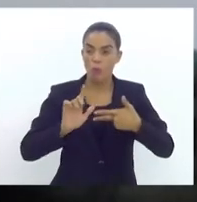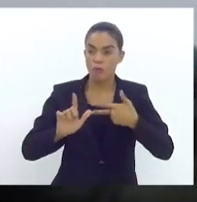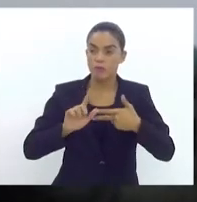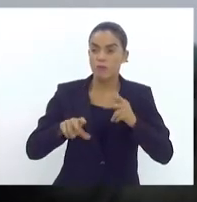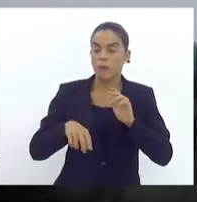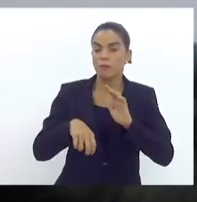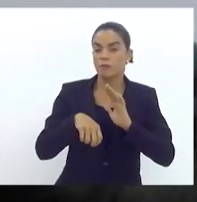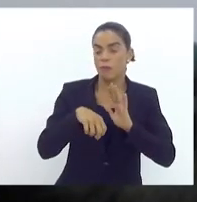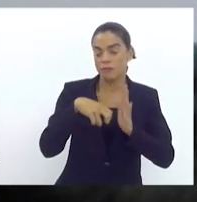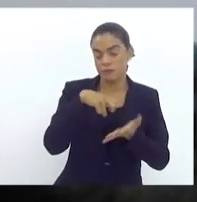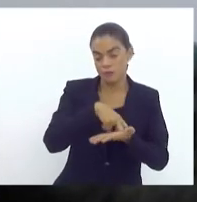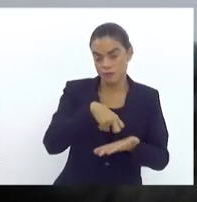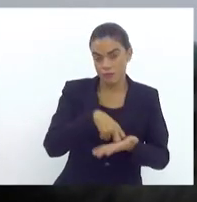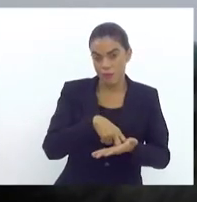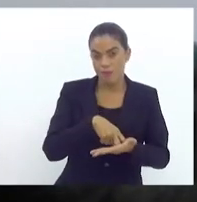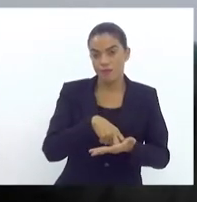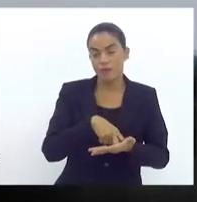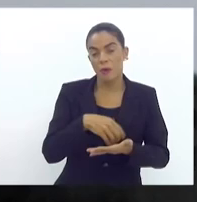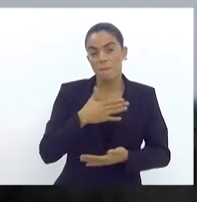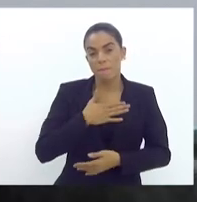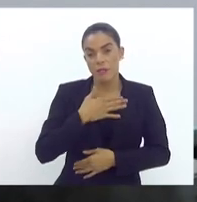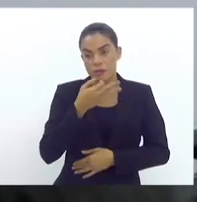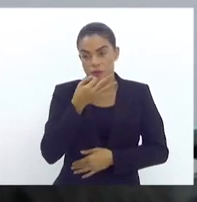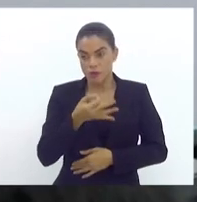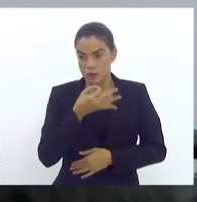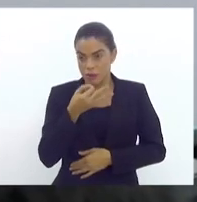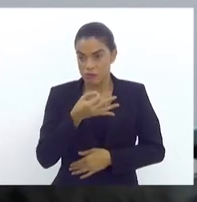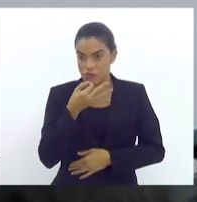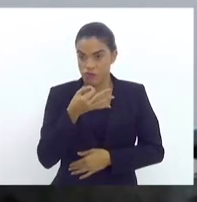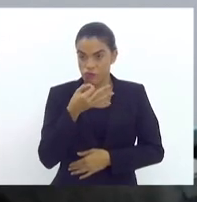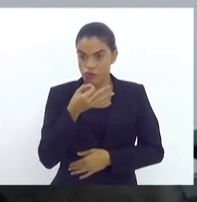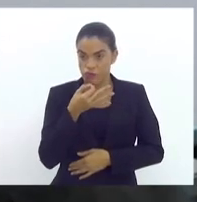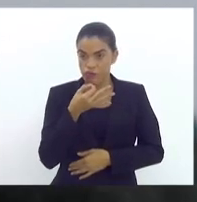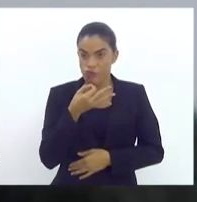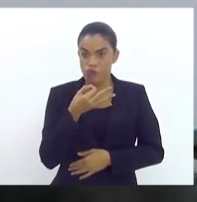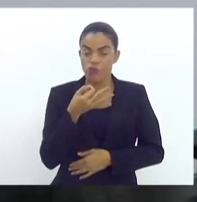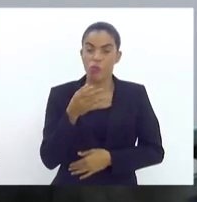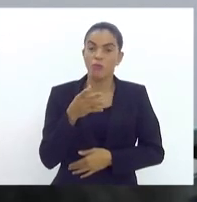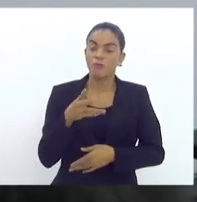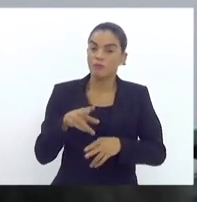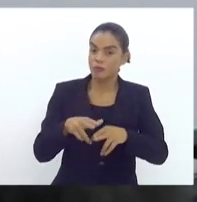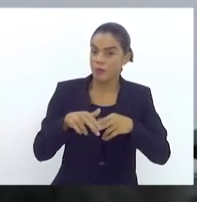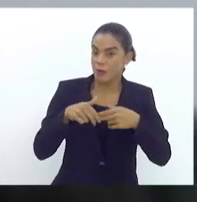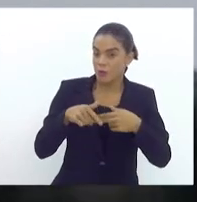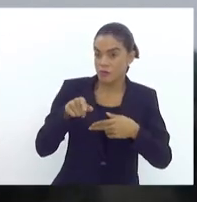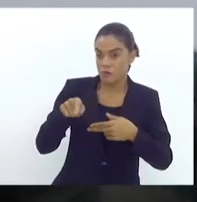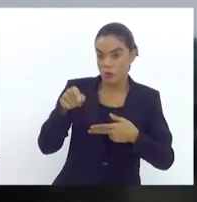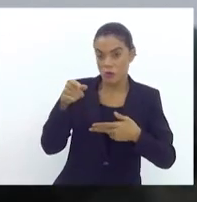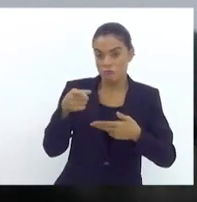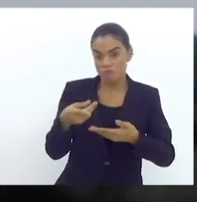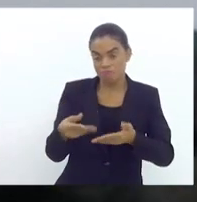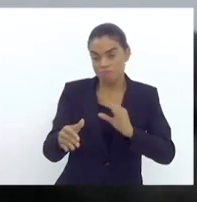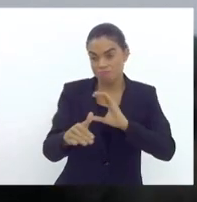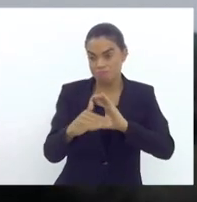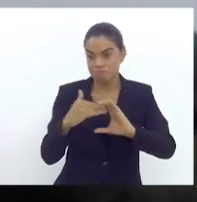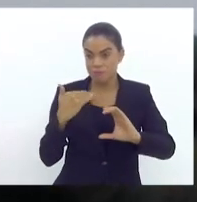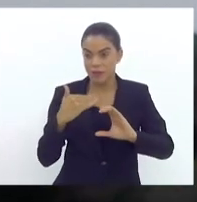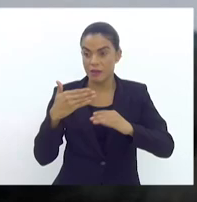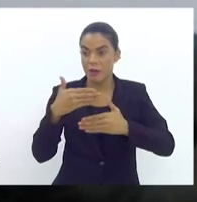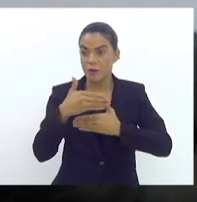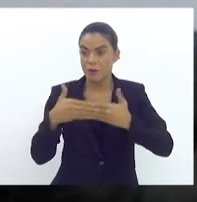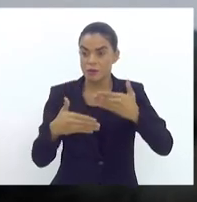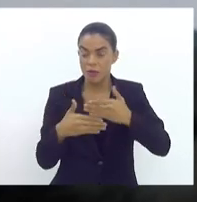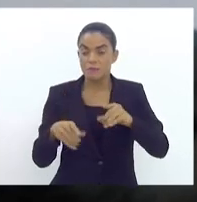então o nosso a minha sugestão já passando aqui a partir da sua se fizer essa gentileza de nos mandar